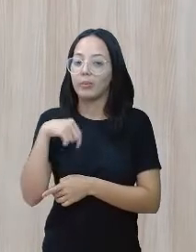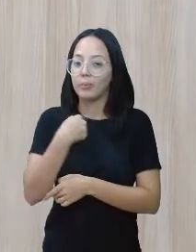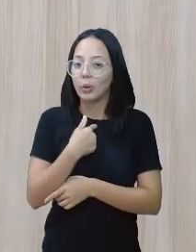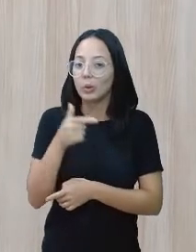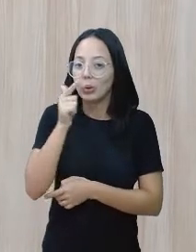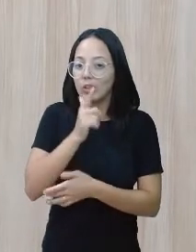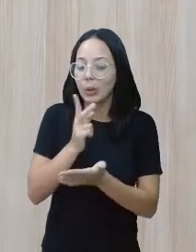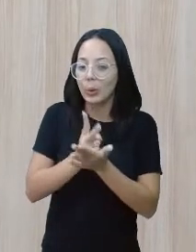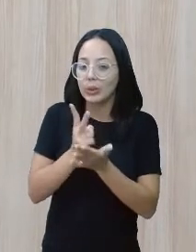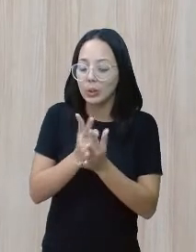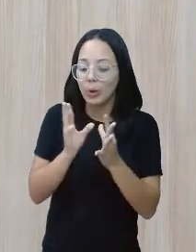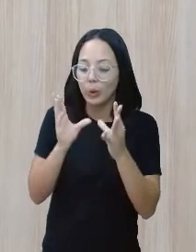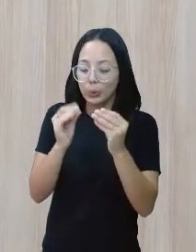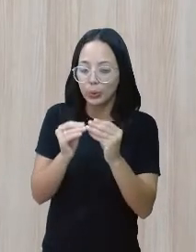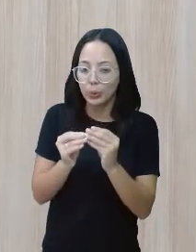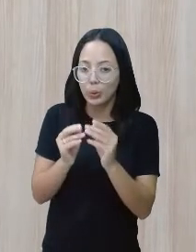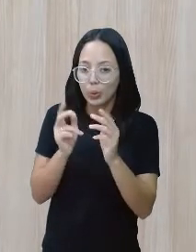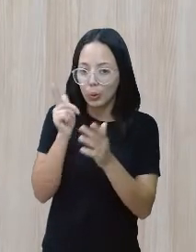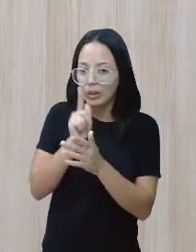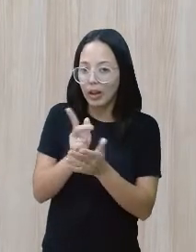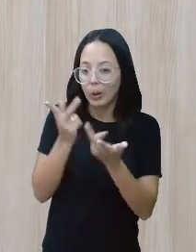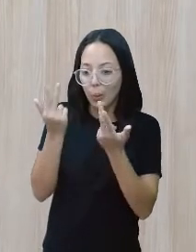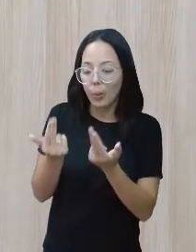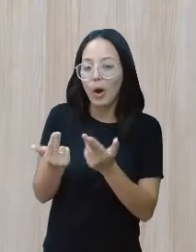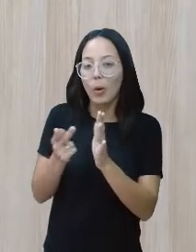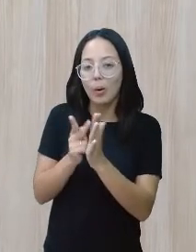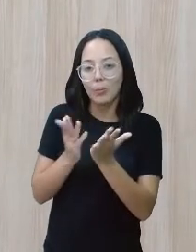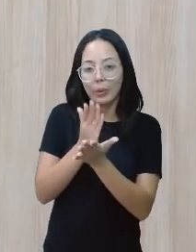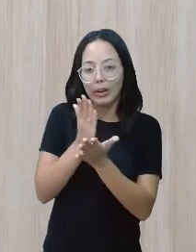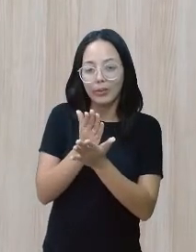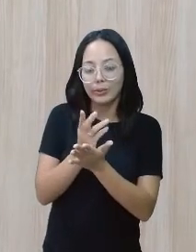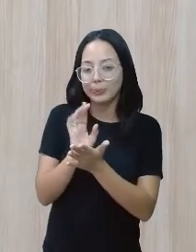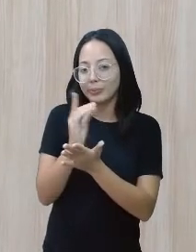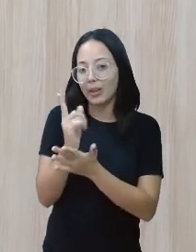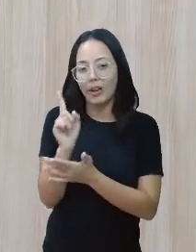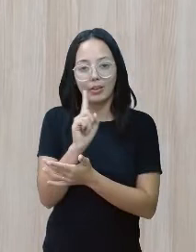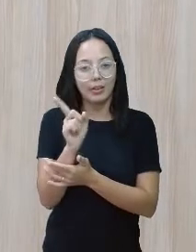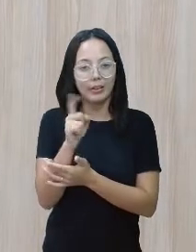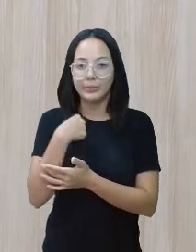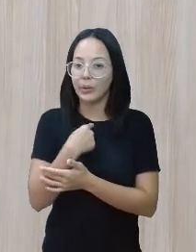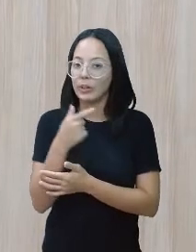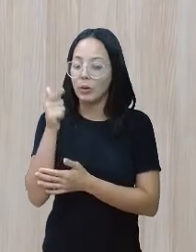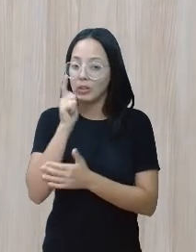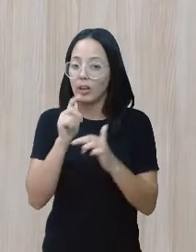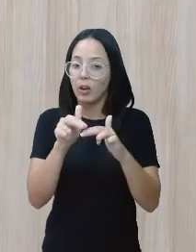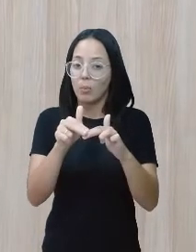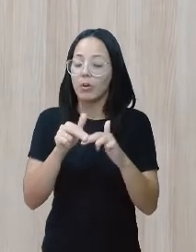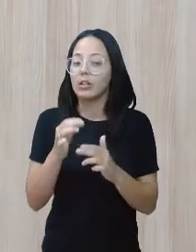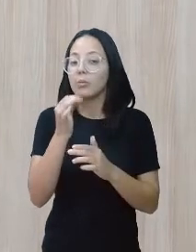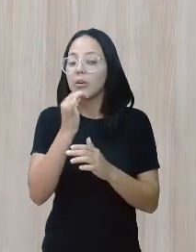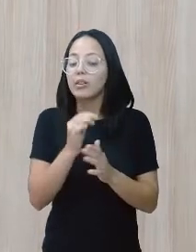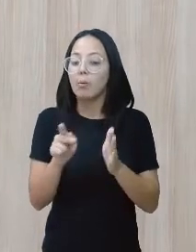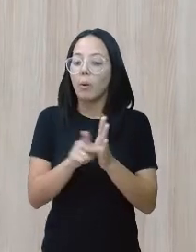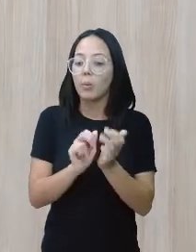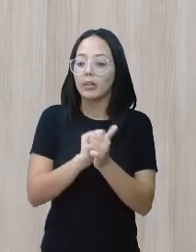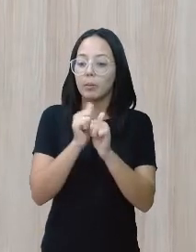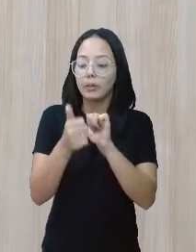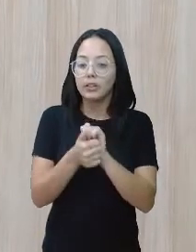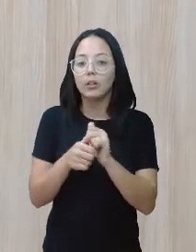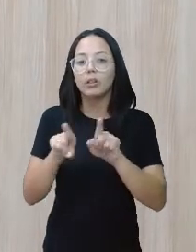conseguir manter tudo fielmente ali como está no livro? Claro que não, né? Além das adaptações por causa da plataforma,